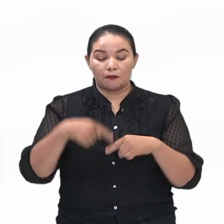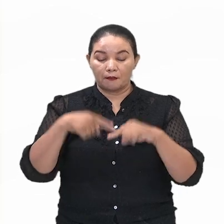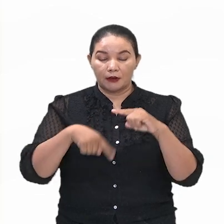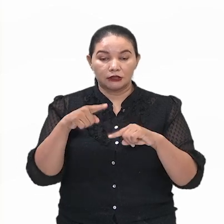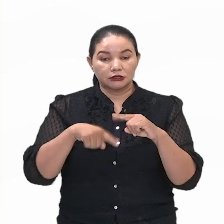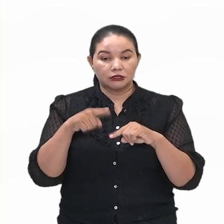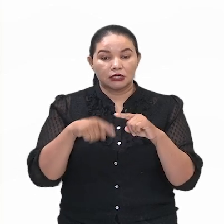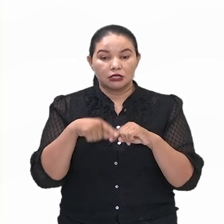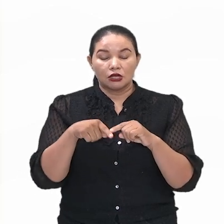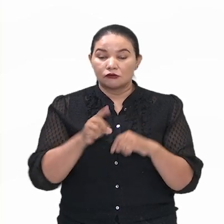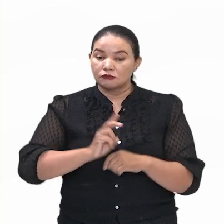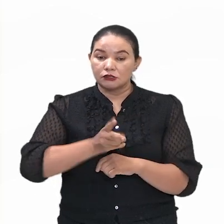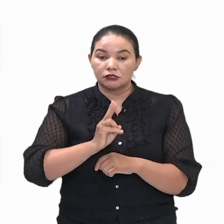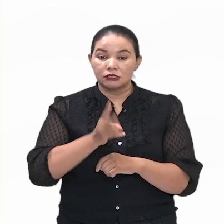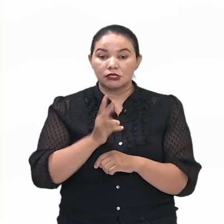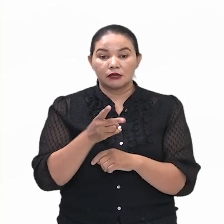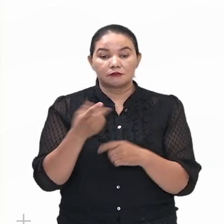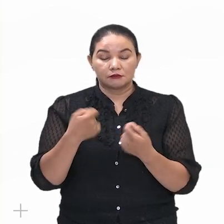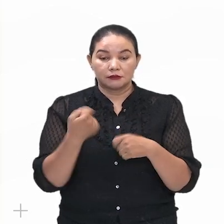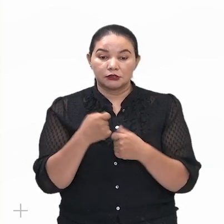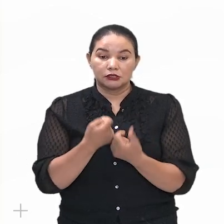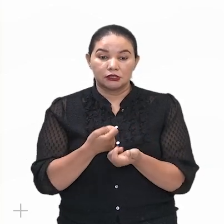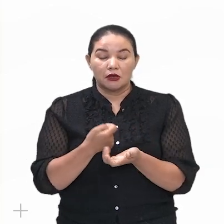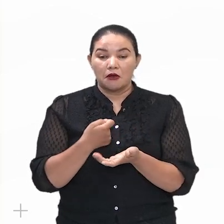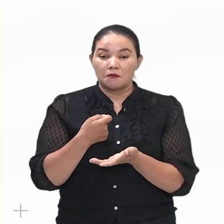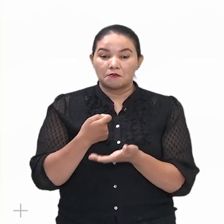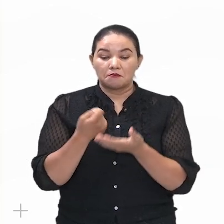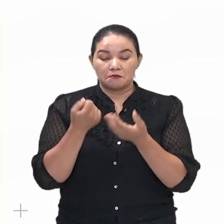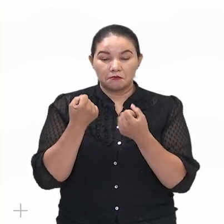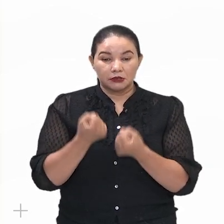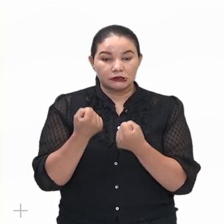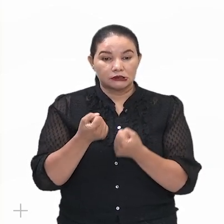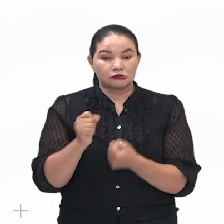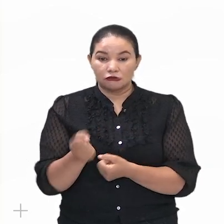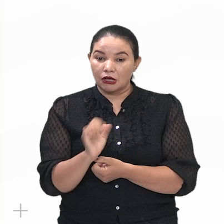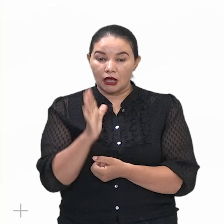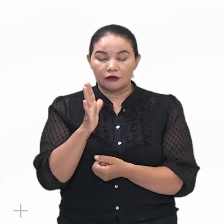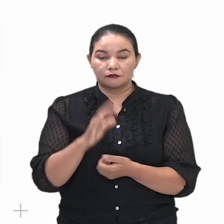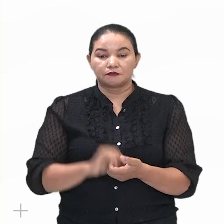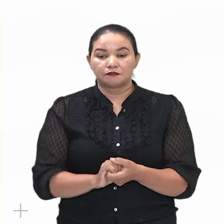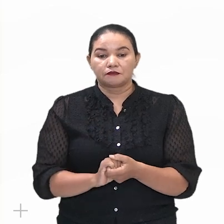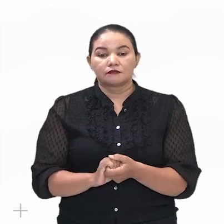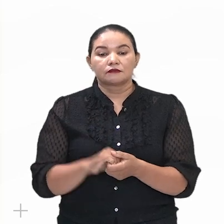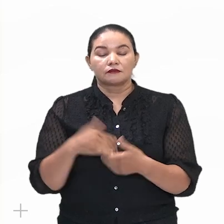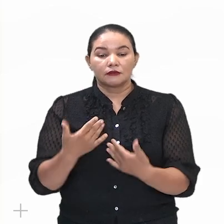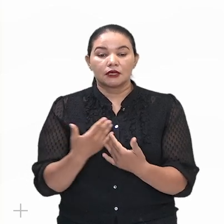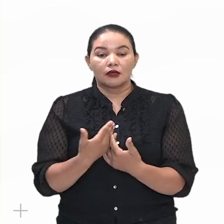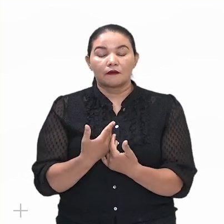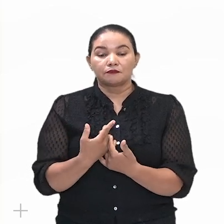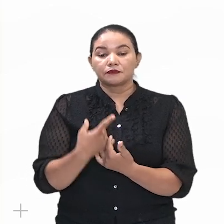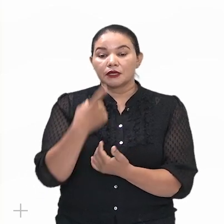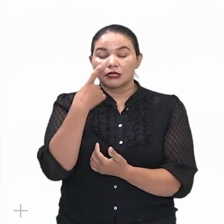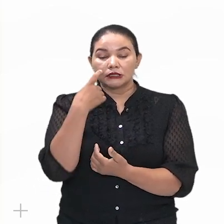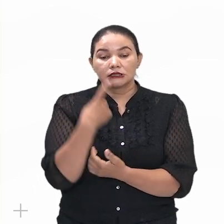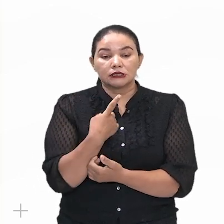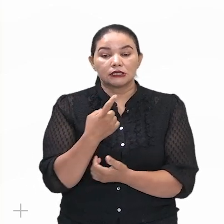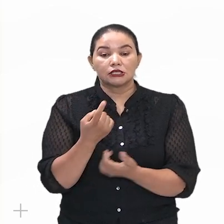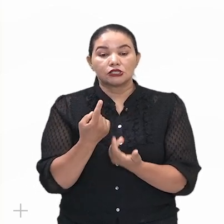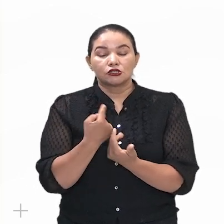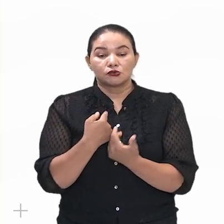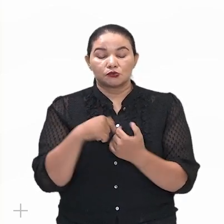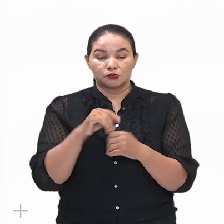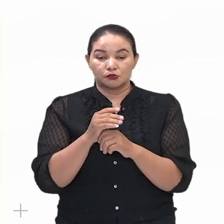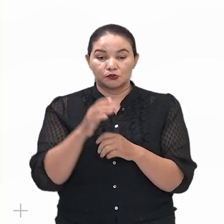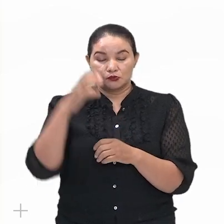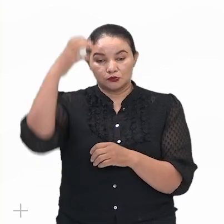esses impostos vão ser mais pesados. Interesses da coroa portuguesa vai conflitar com os interesses dos